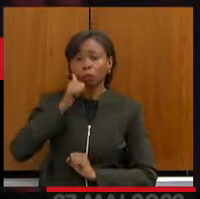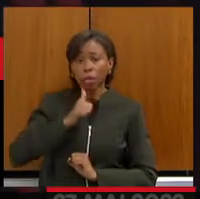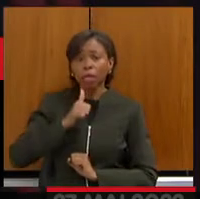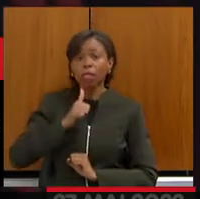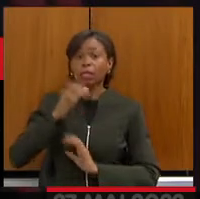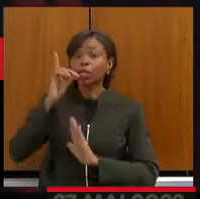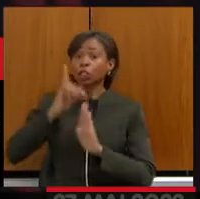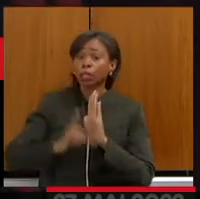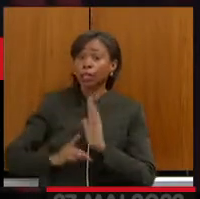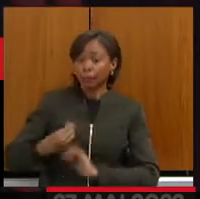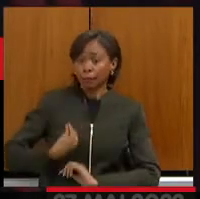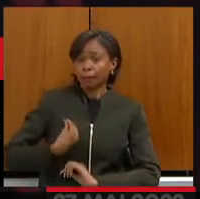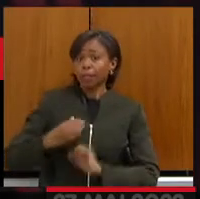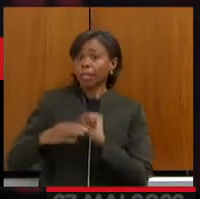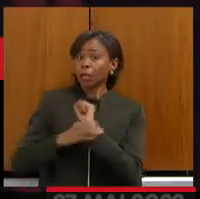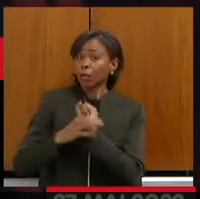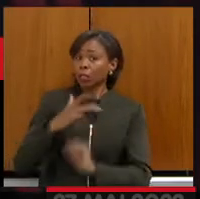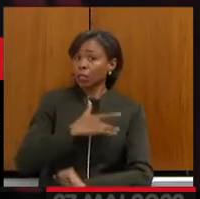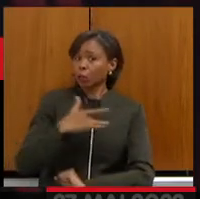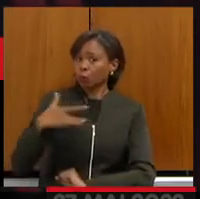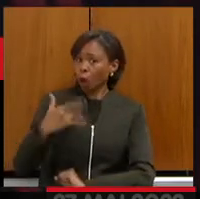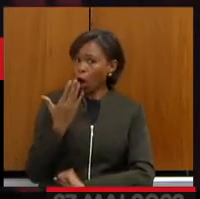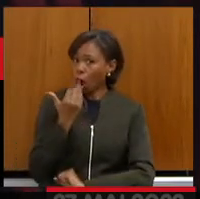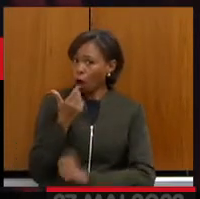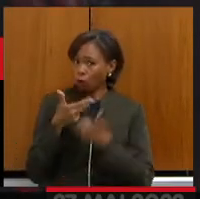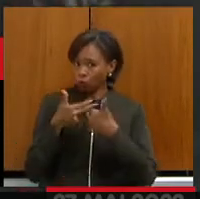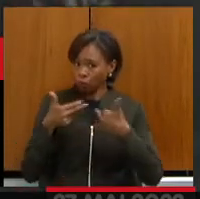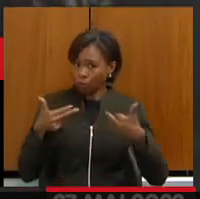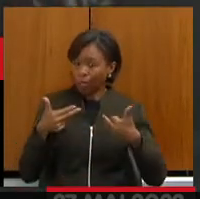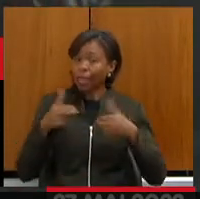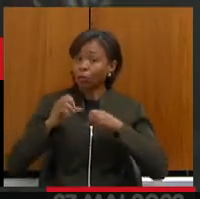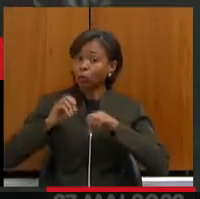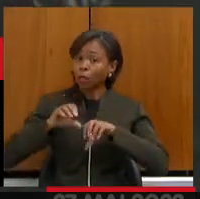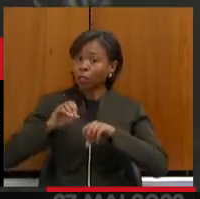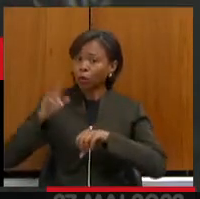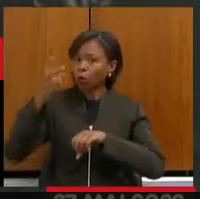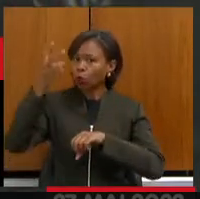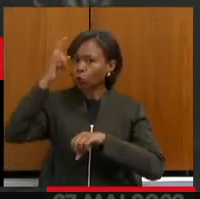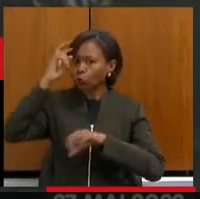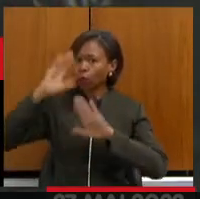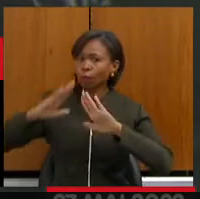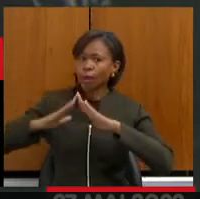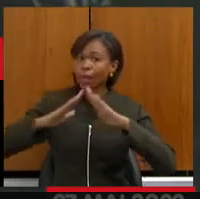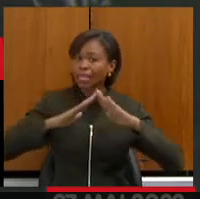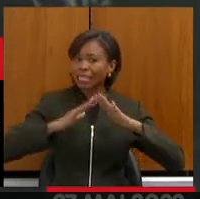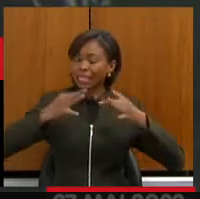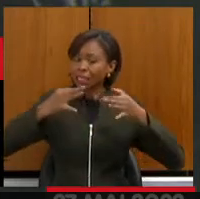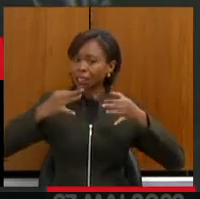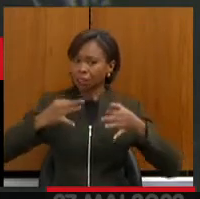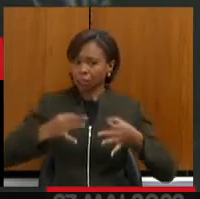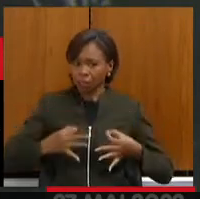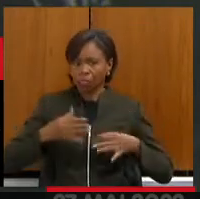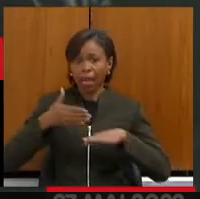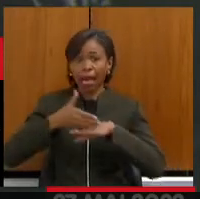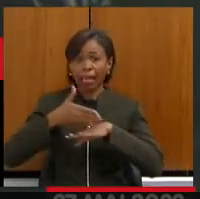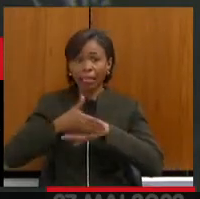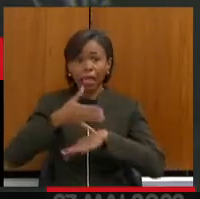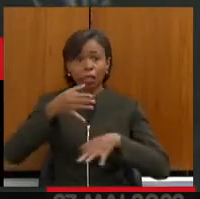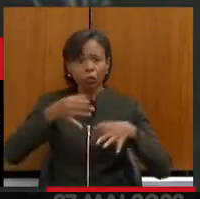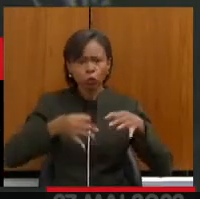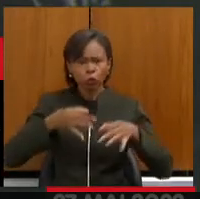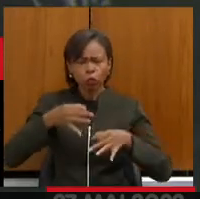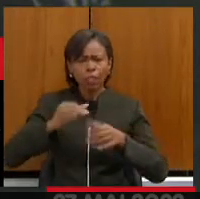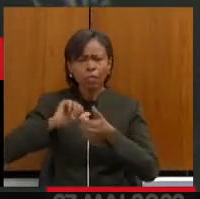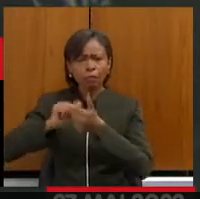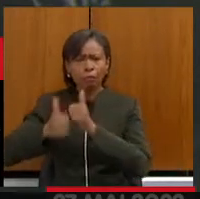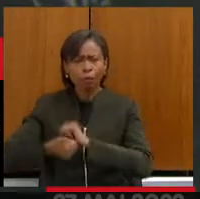do direito à vida à segurança Saúde à alimentação à educação à cultura à moradia digna ao acesso à justiça ao